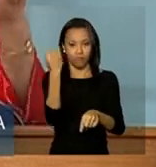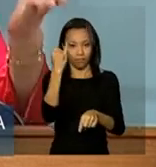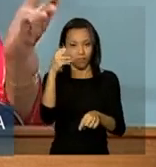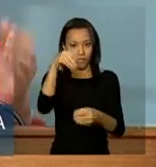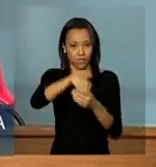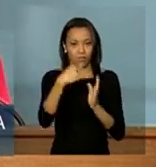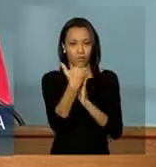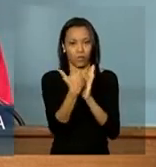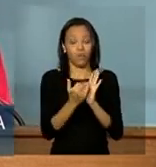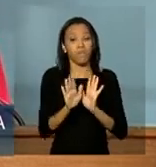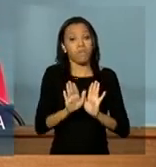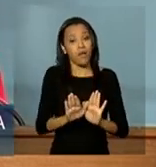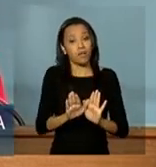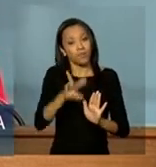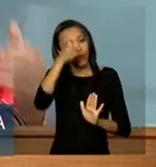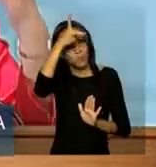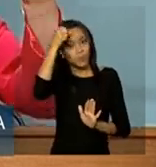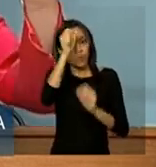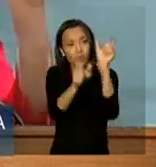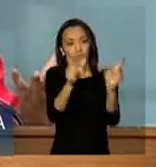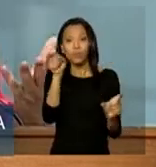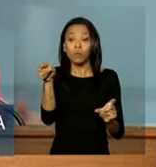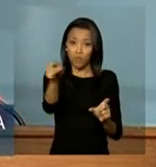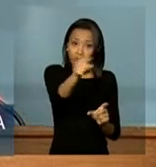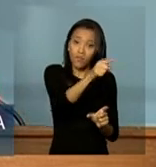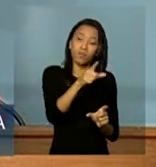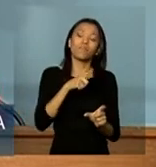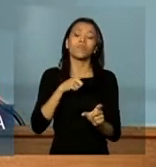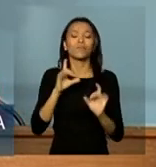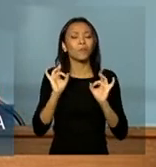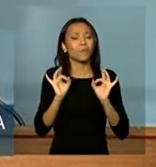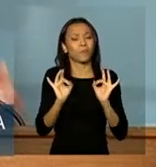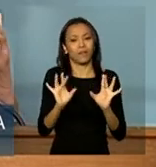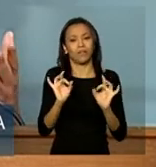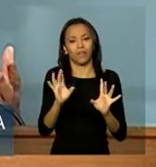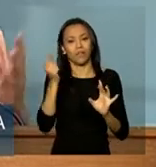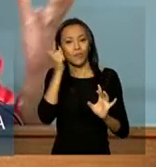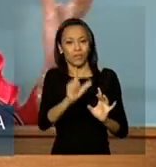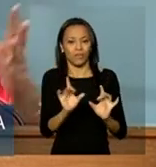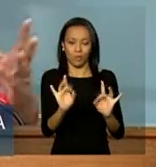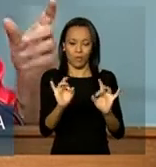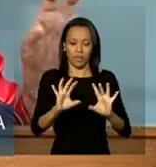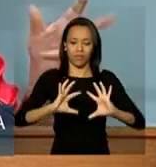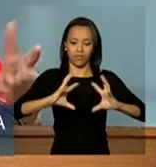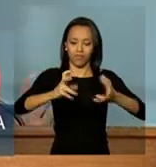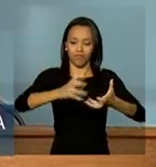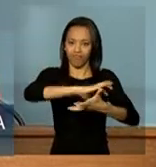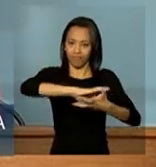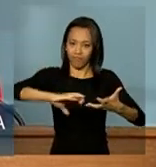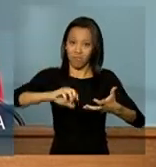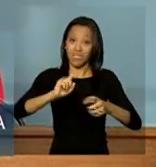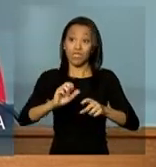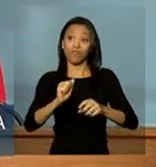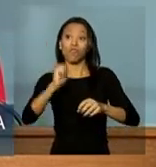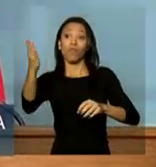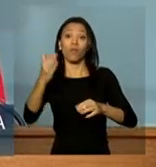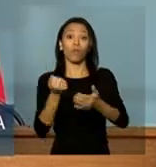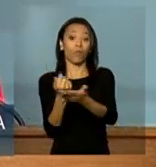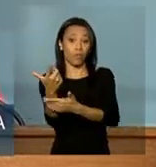Mas os prefeitos, então, tiveram acesso, são máquinas de qualidade. São máquinas que, no mercado, o kit valeria em